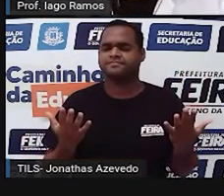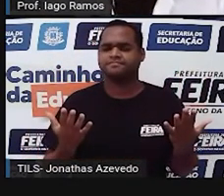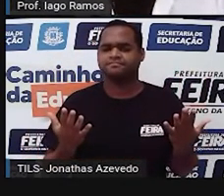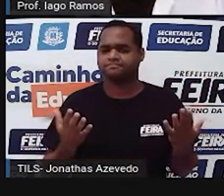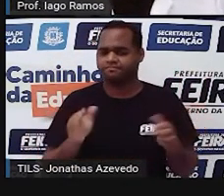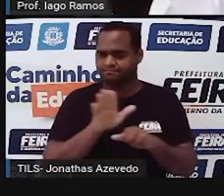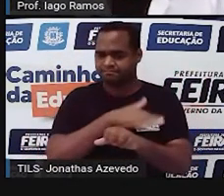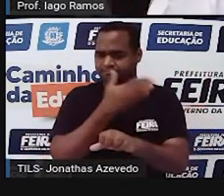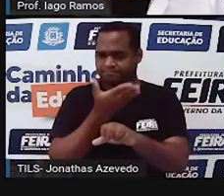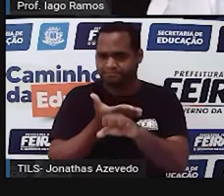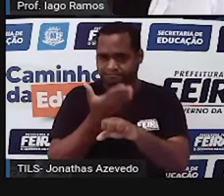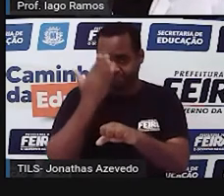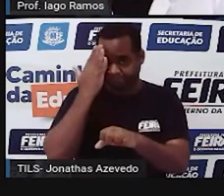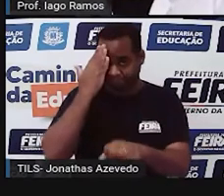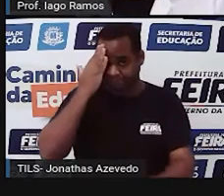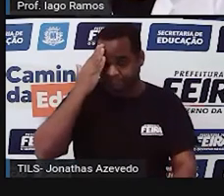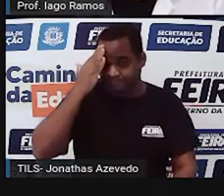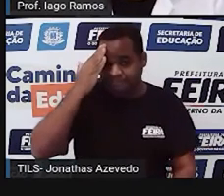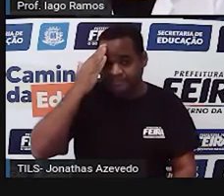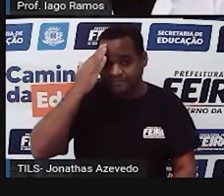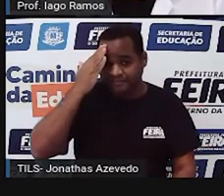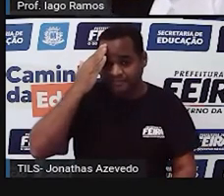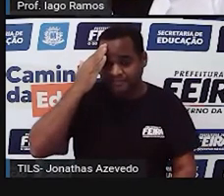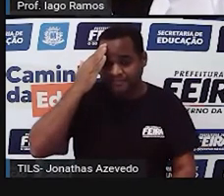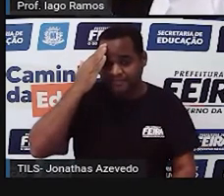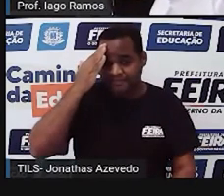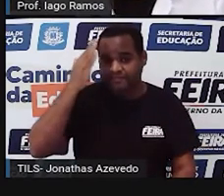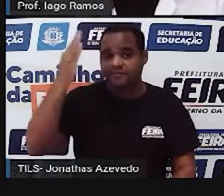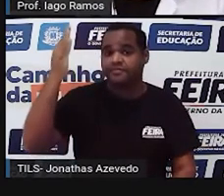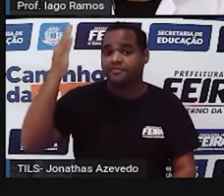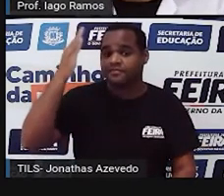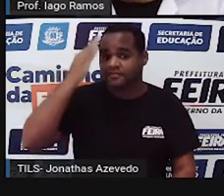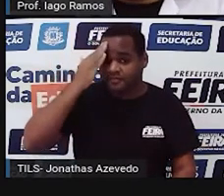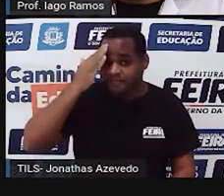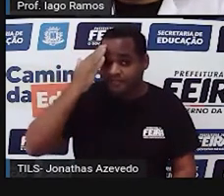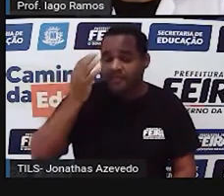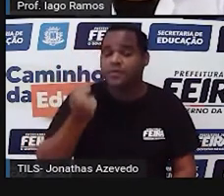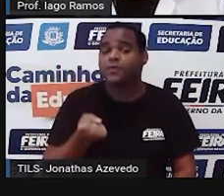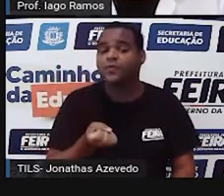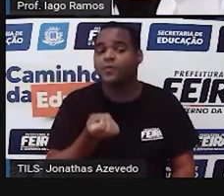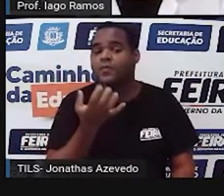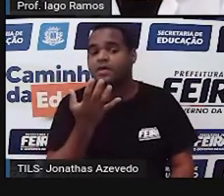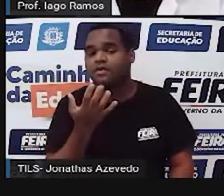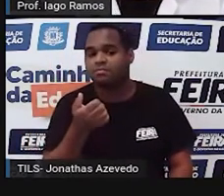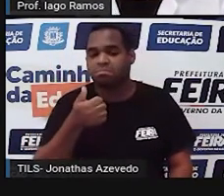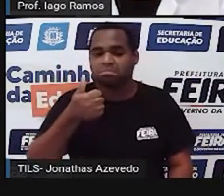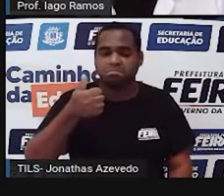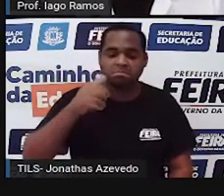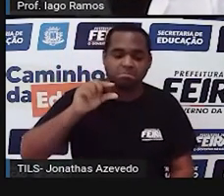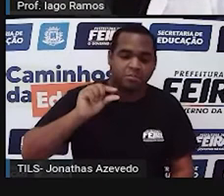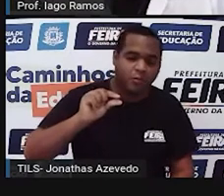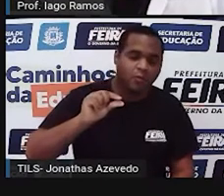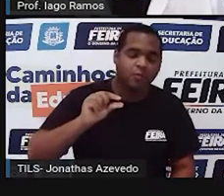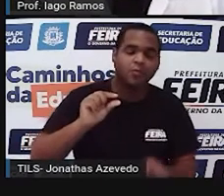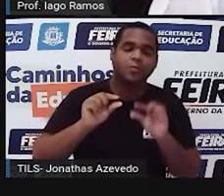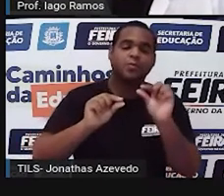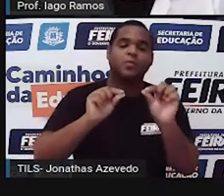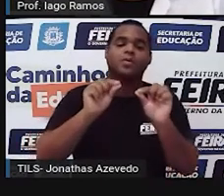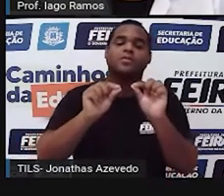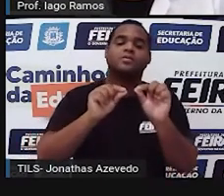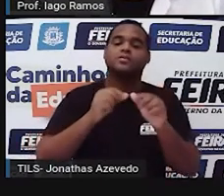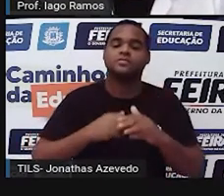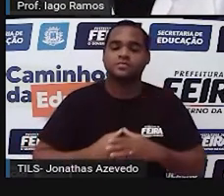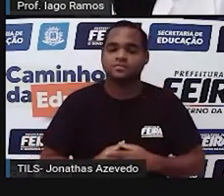até aqui entendeu entendeu quanto entendeu muito entendeu pouco